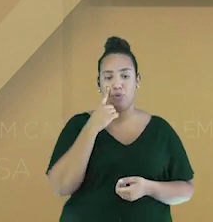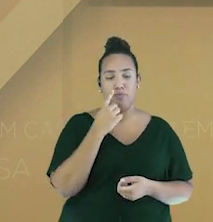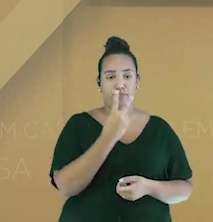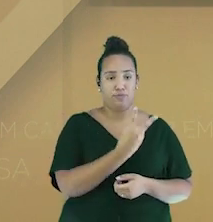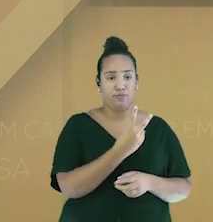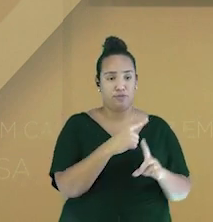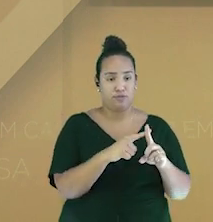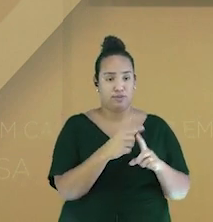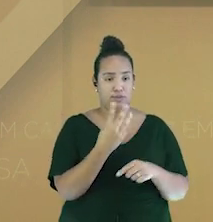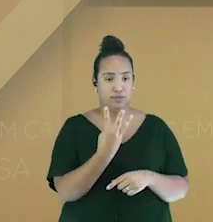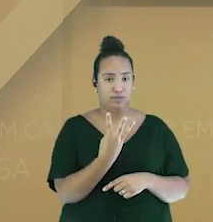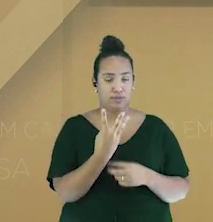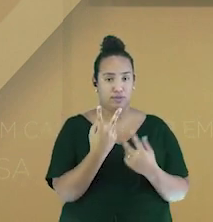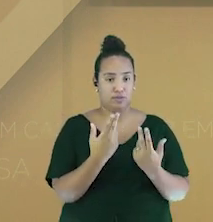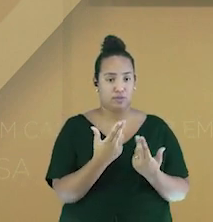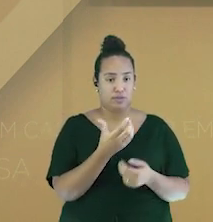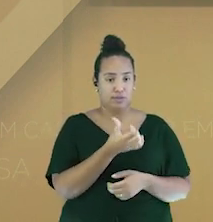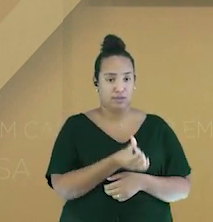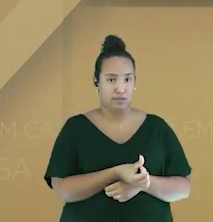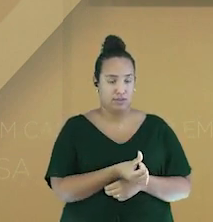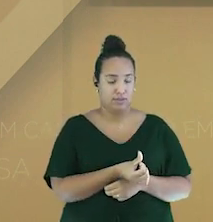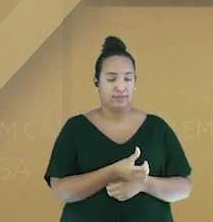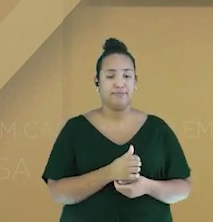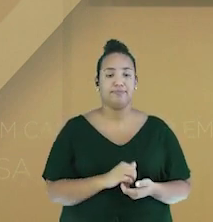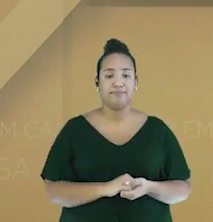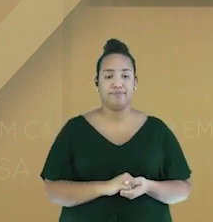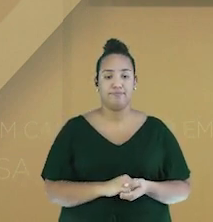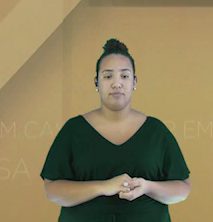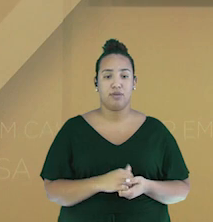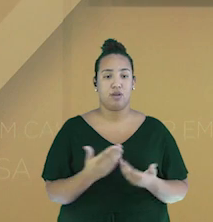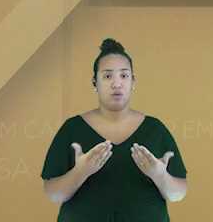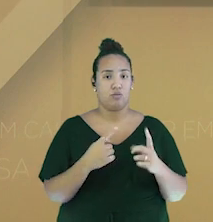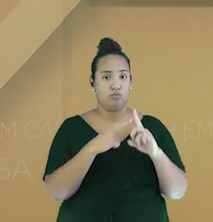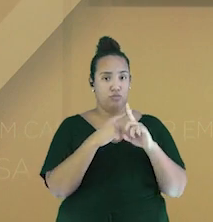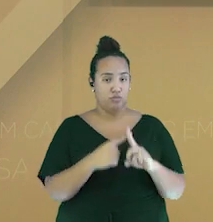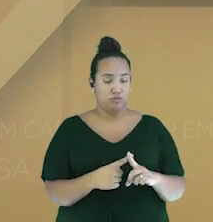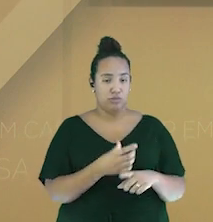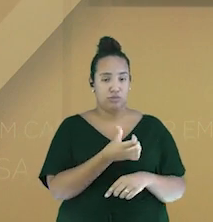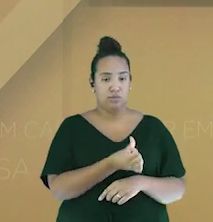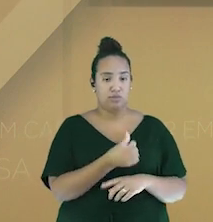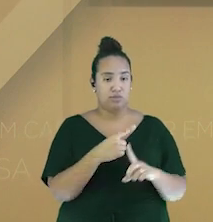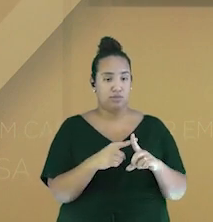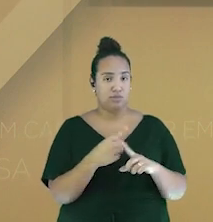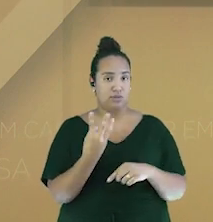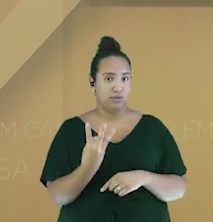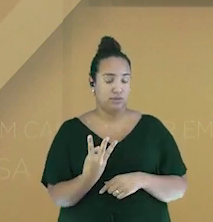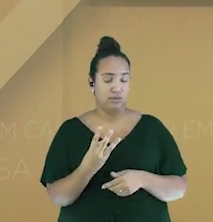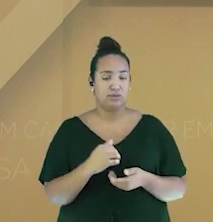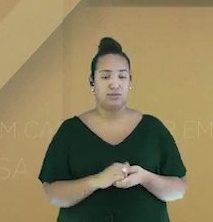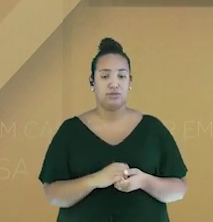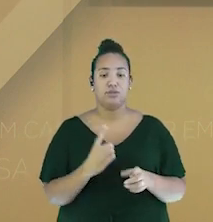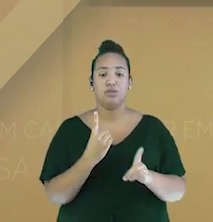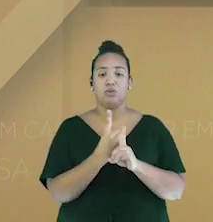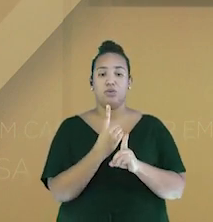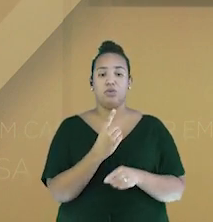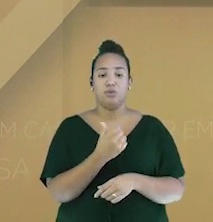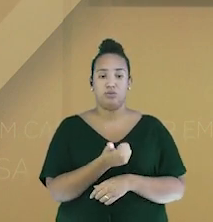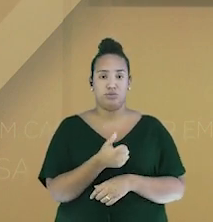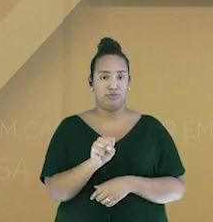2 vezes 3, encontramos o 6. Agora multiplicamos 6 vezes 3 e encontramos o